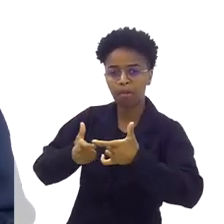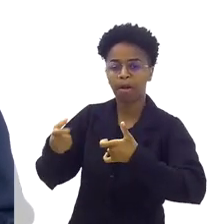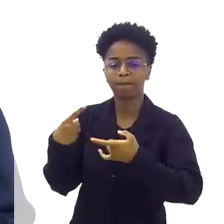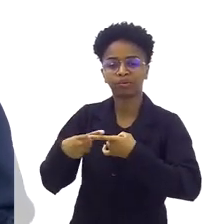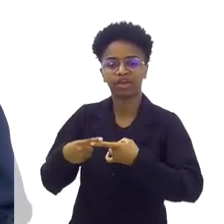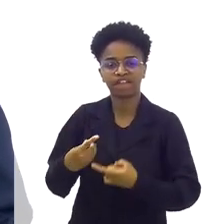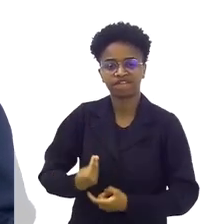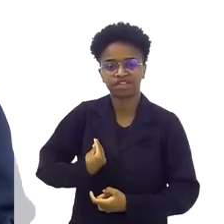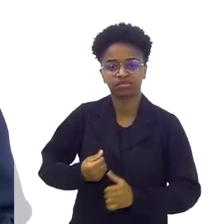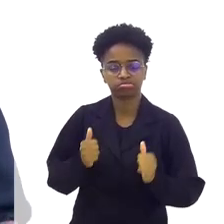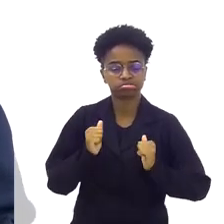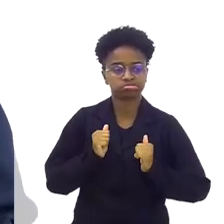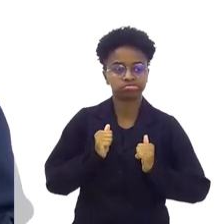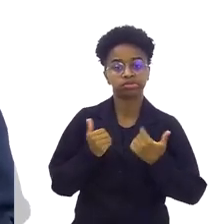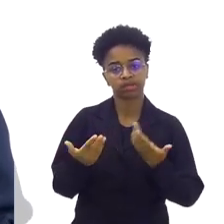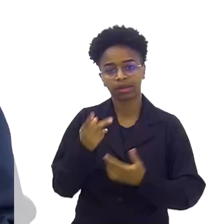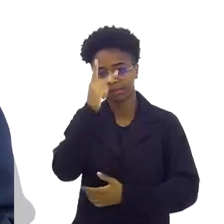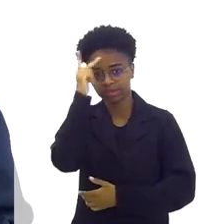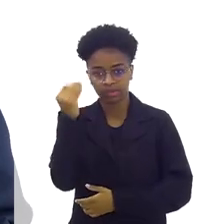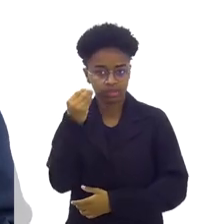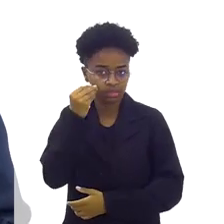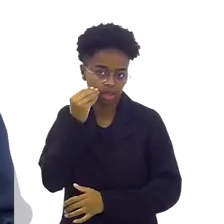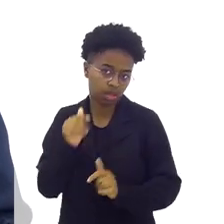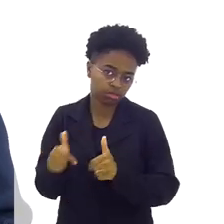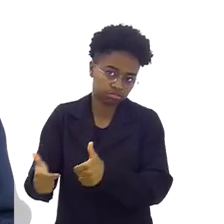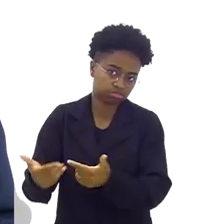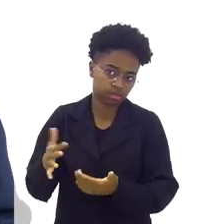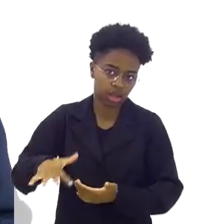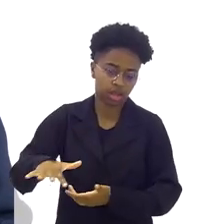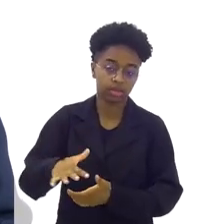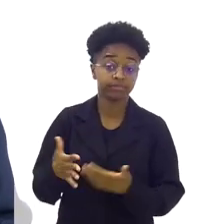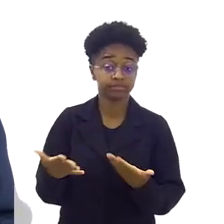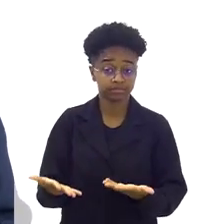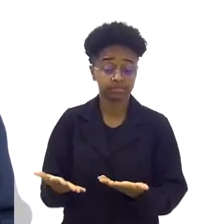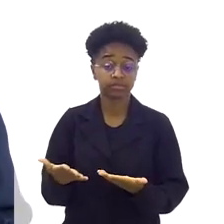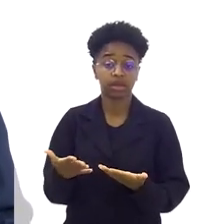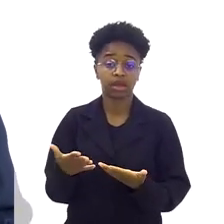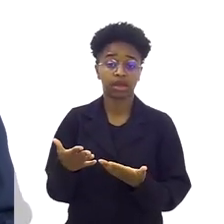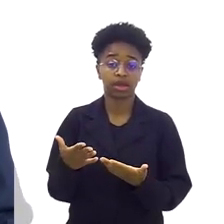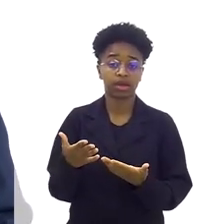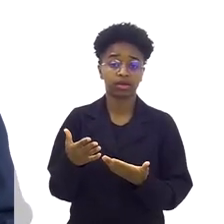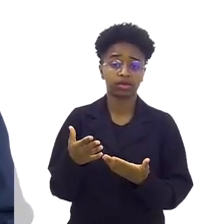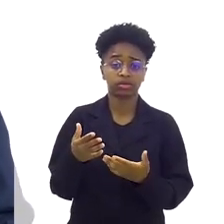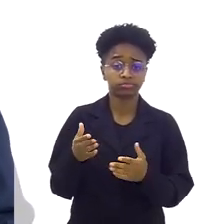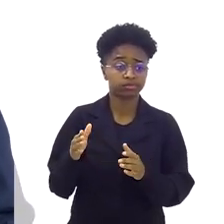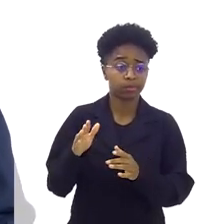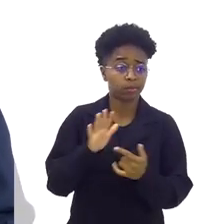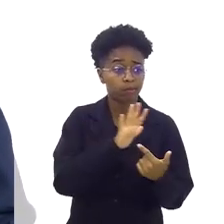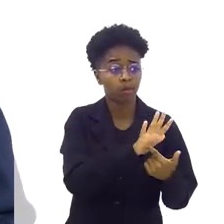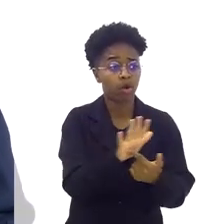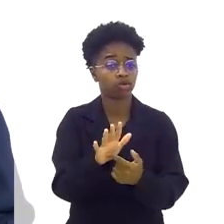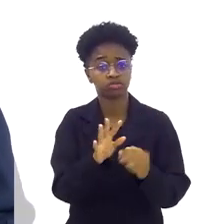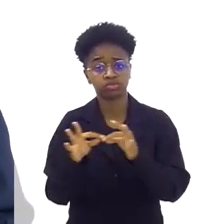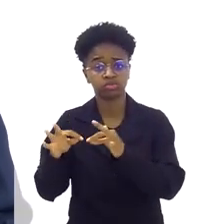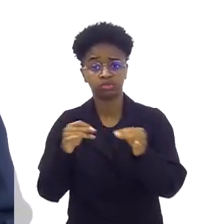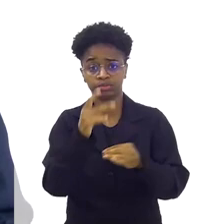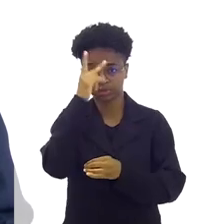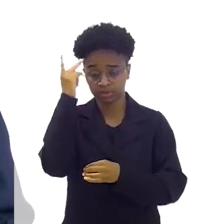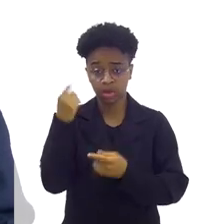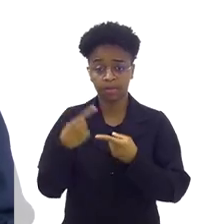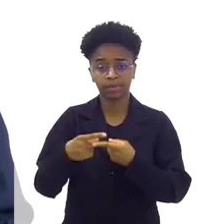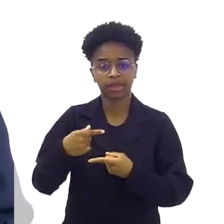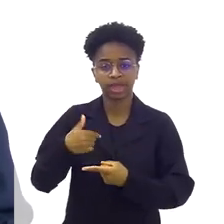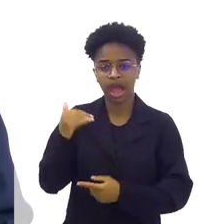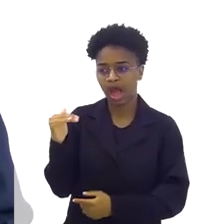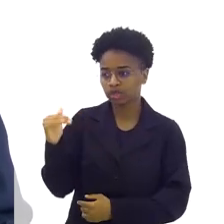ação, então a pessoa vai lá e busca isso, acaba trazendo isso para todo mundo. Então, assim, os